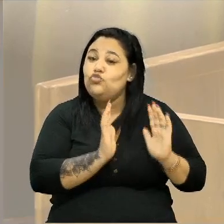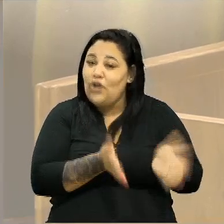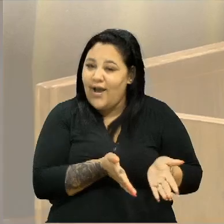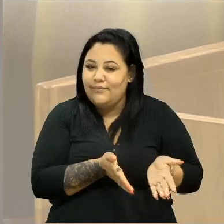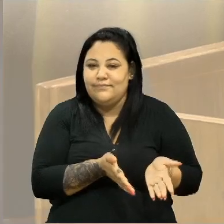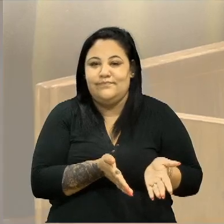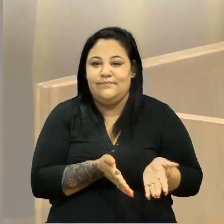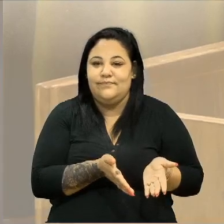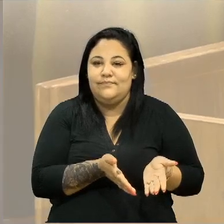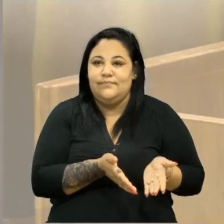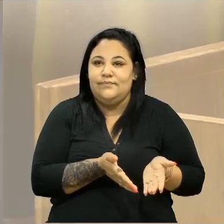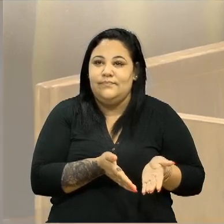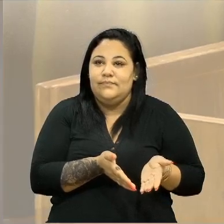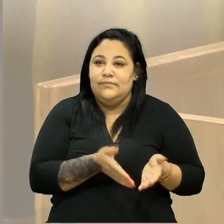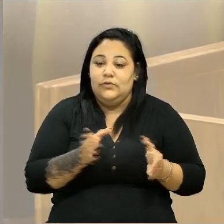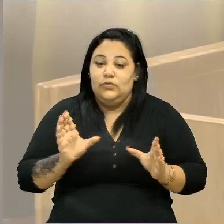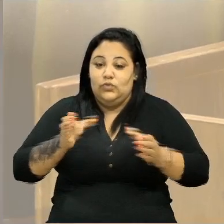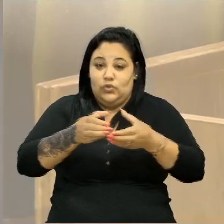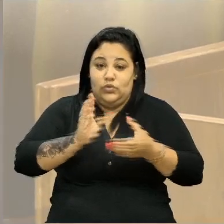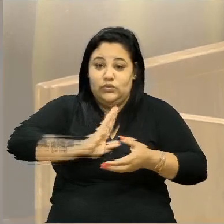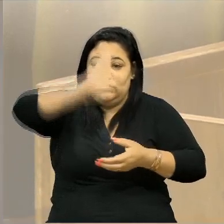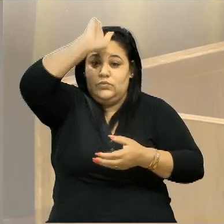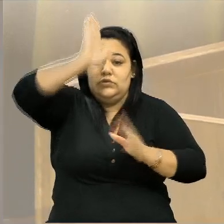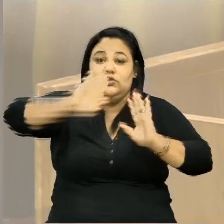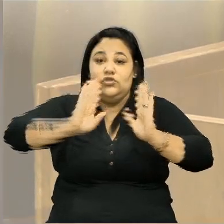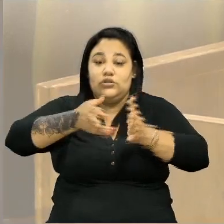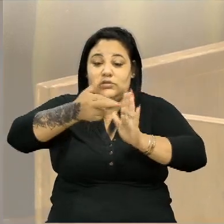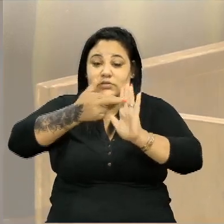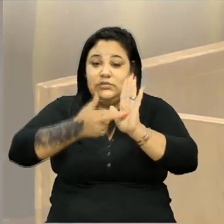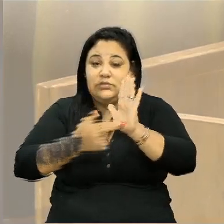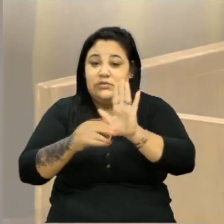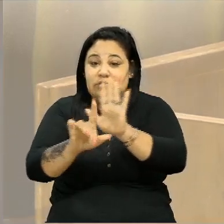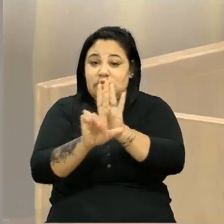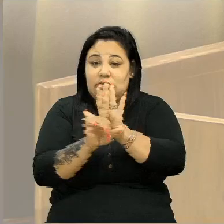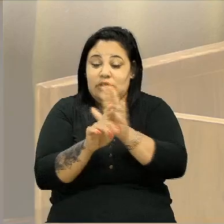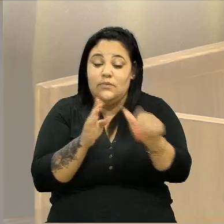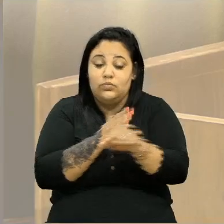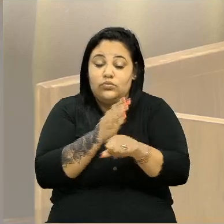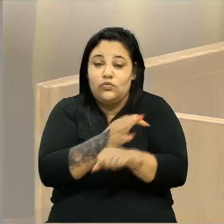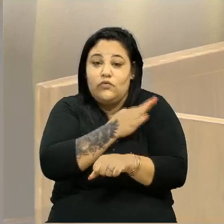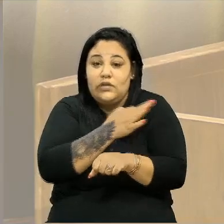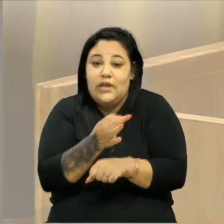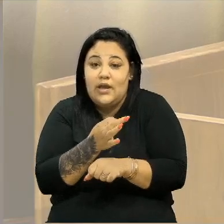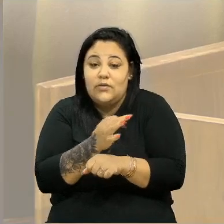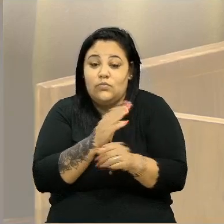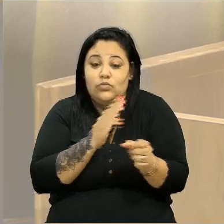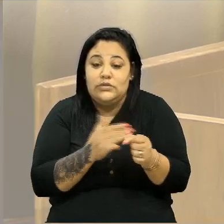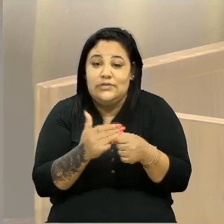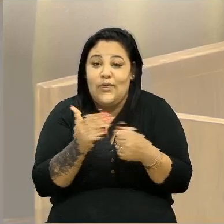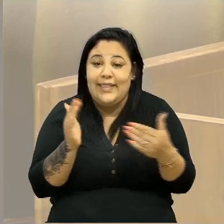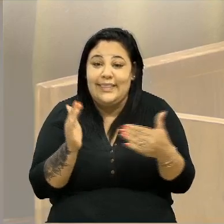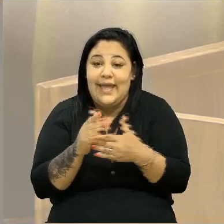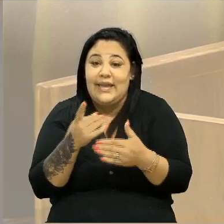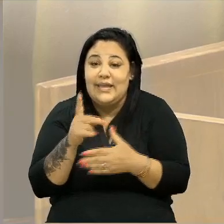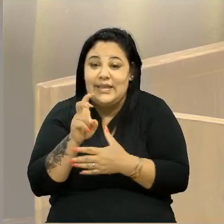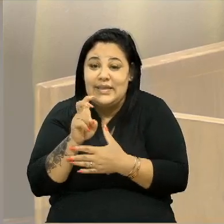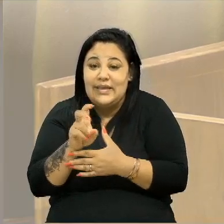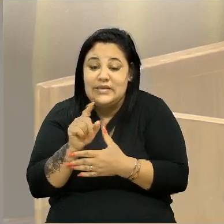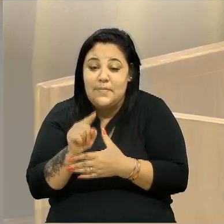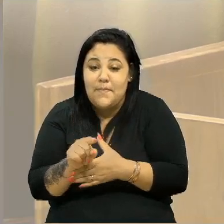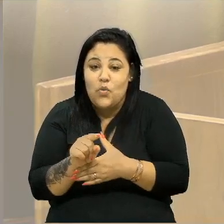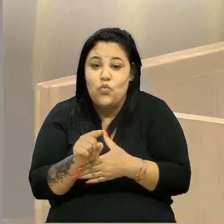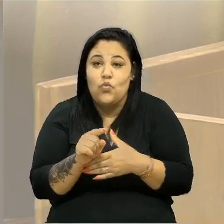Bombeiros deixa estabelecido voluntariado para municípios até 15 mil habitantes. Até 30